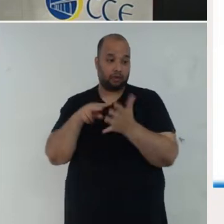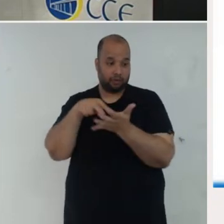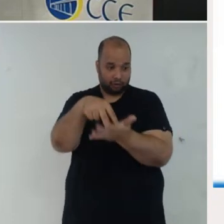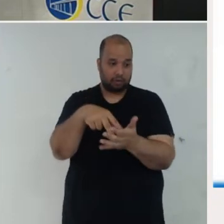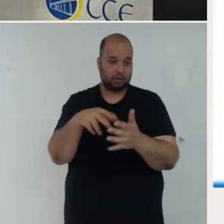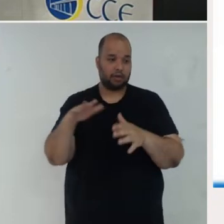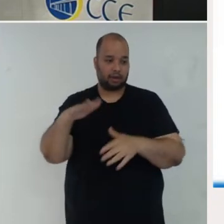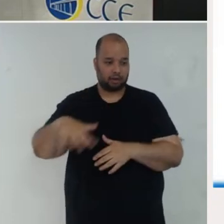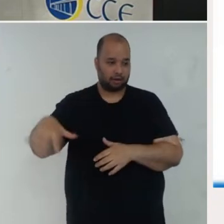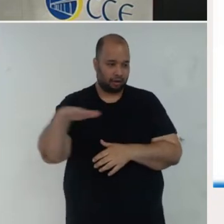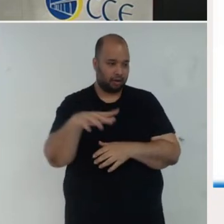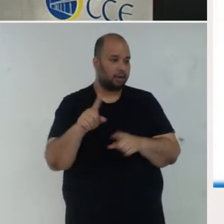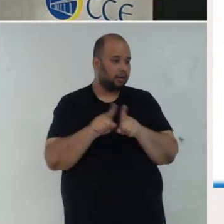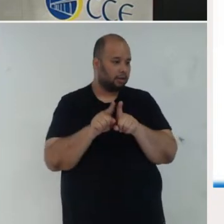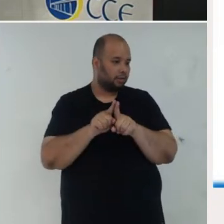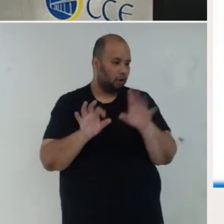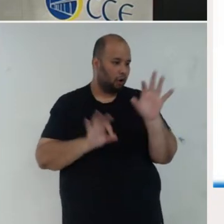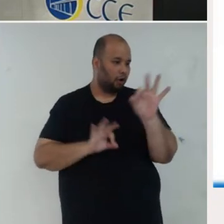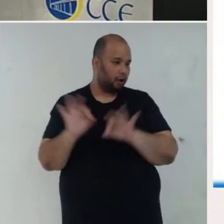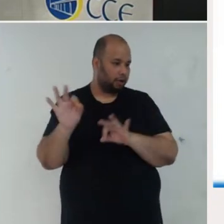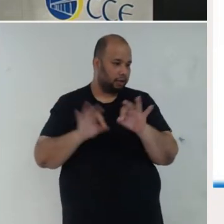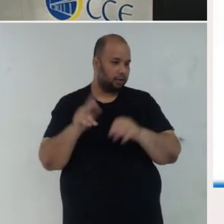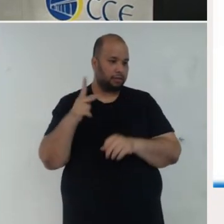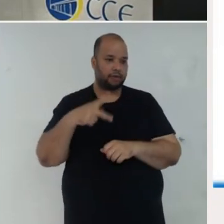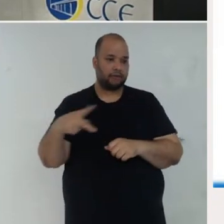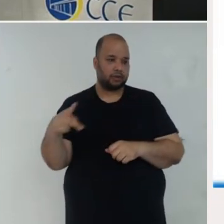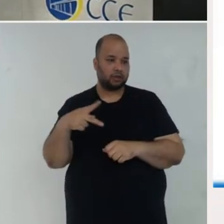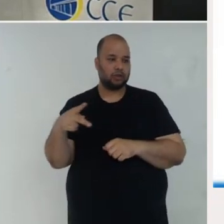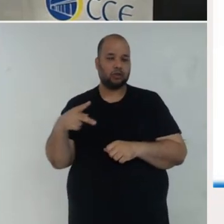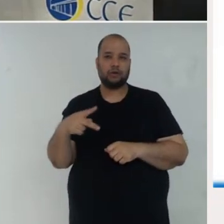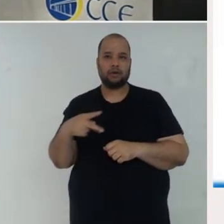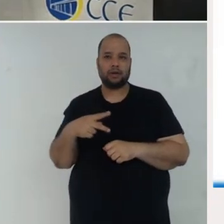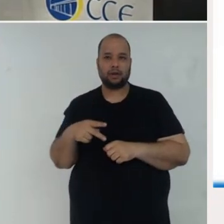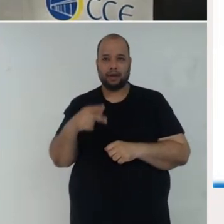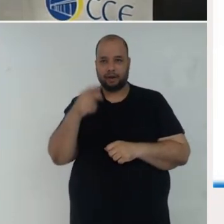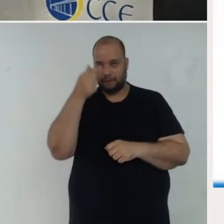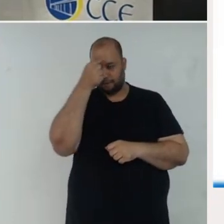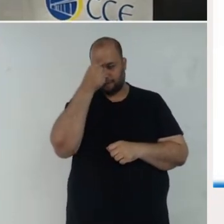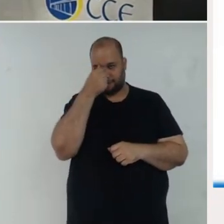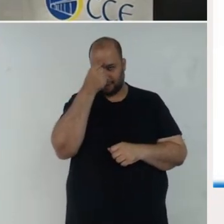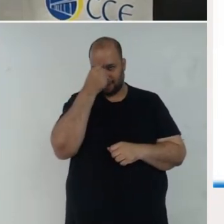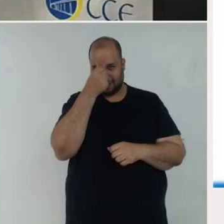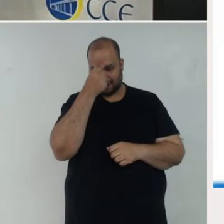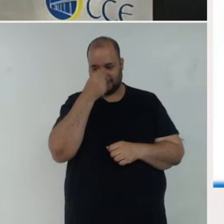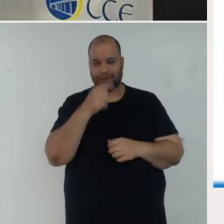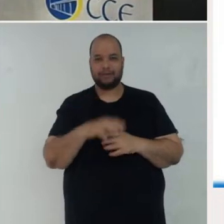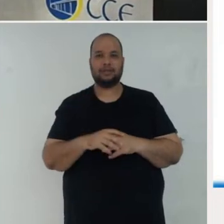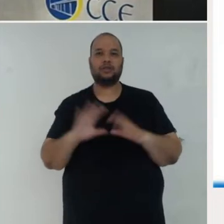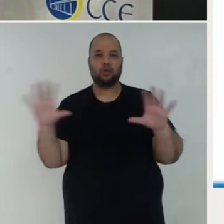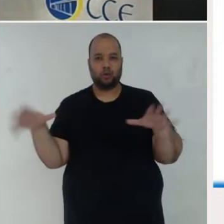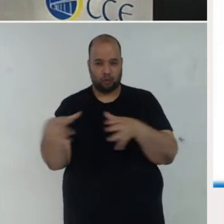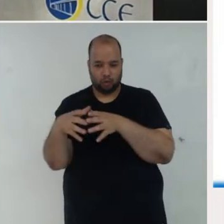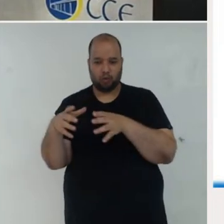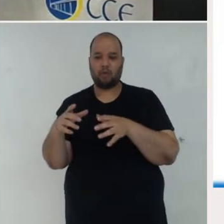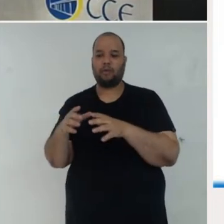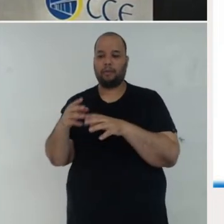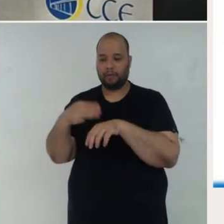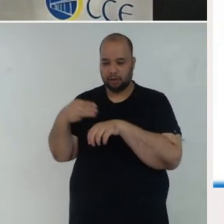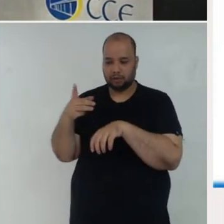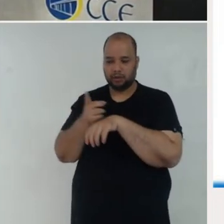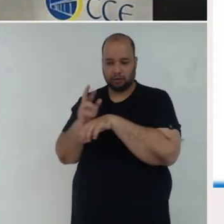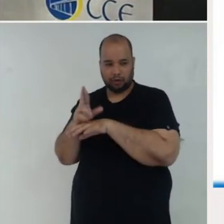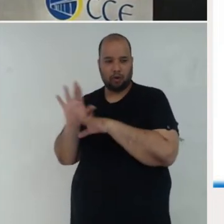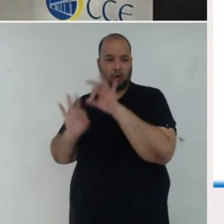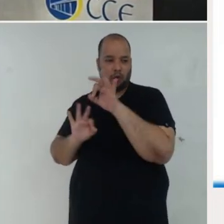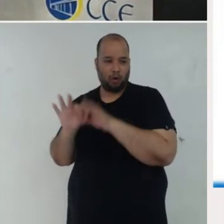obra organizada aí pela professora Maria Lúcia, em conjunto com mestrandos e doutorandos, que também traz